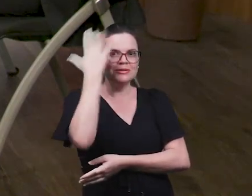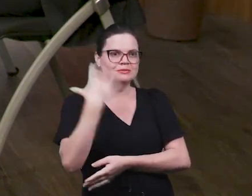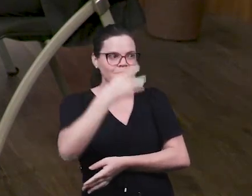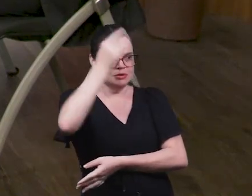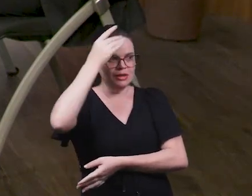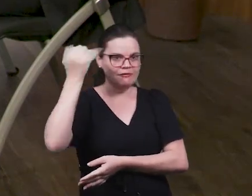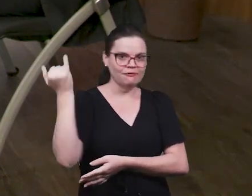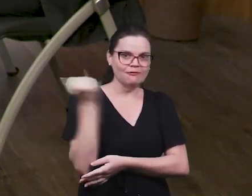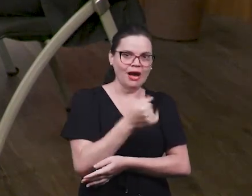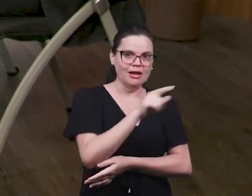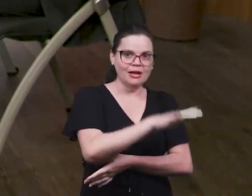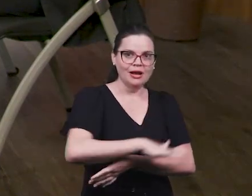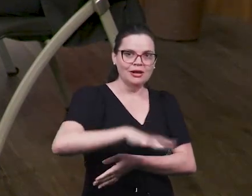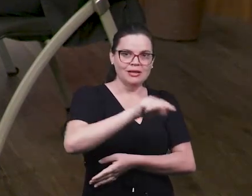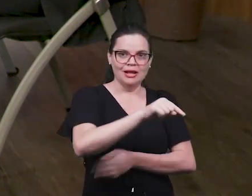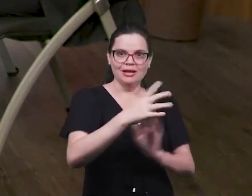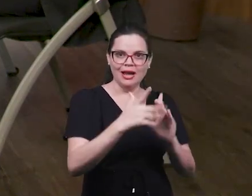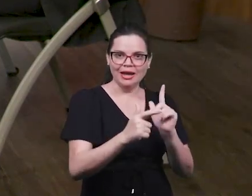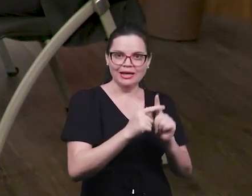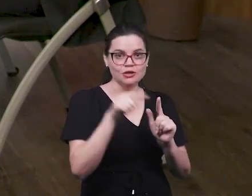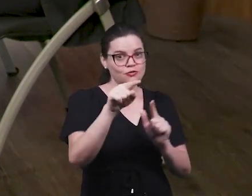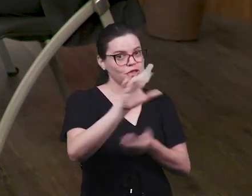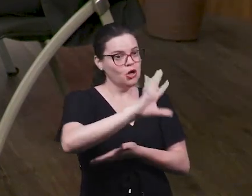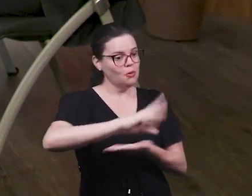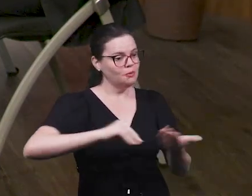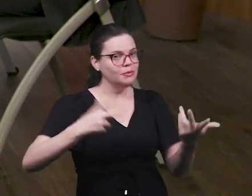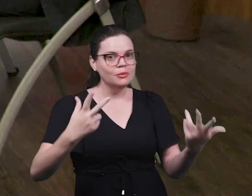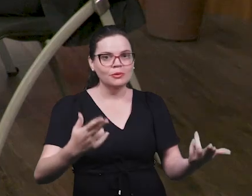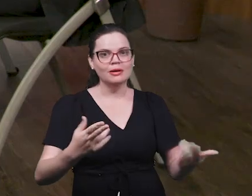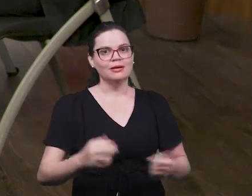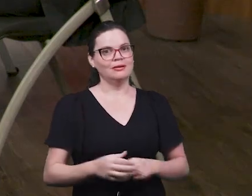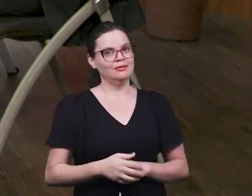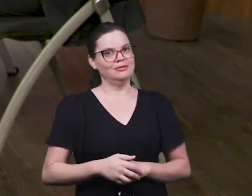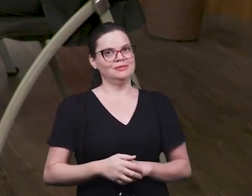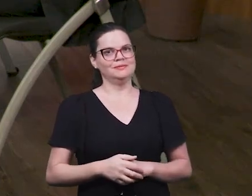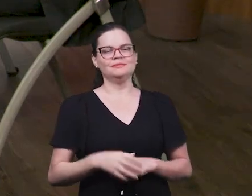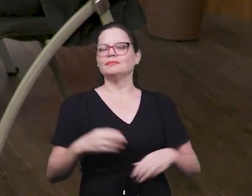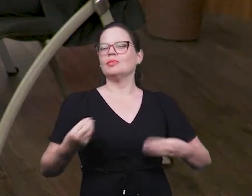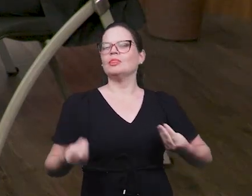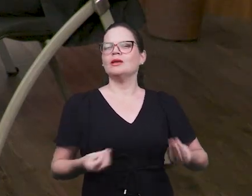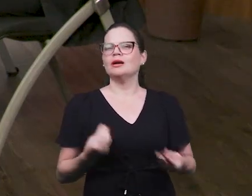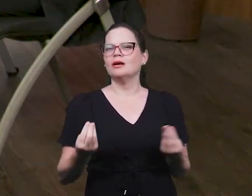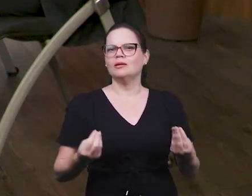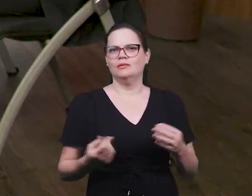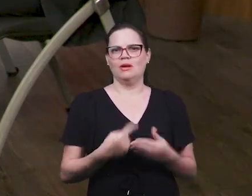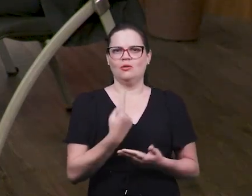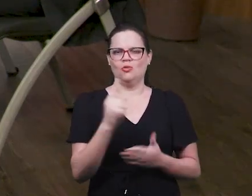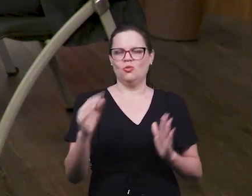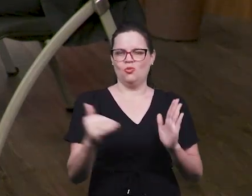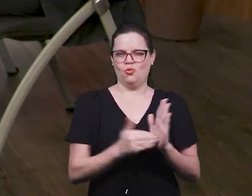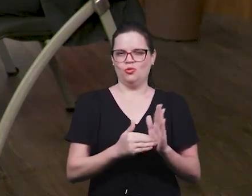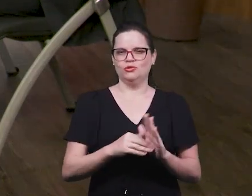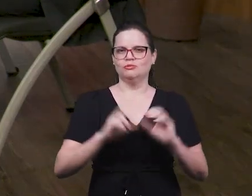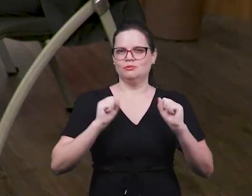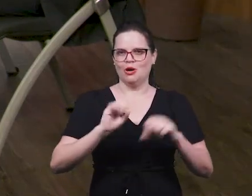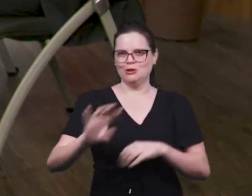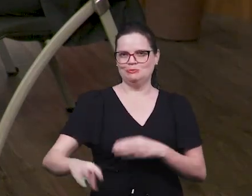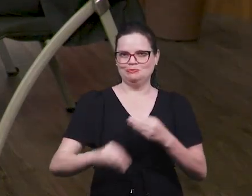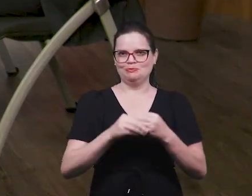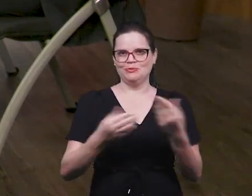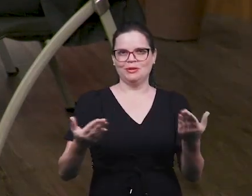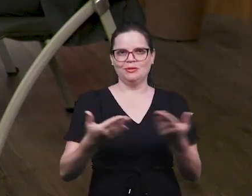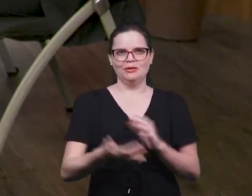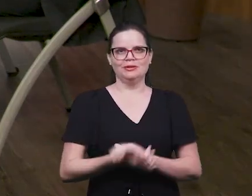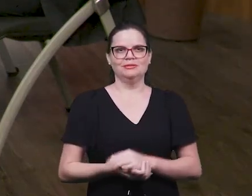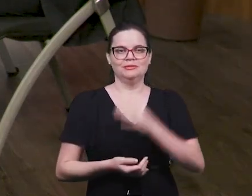Santo diz às igrejas. Júlio, como é que a gente pode deixar esse apelo final para aquele que está